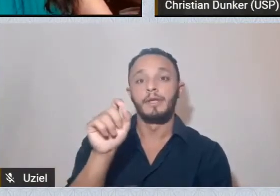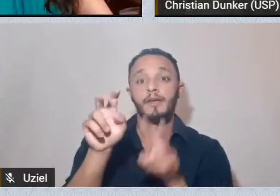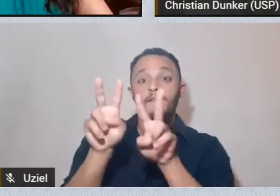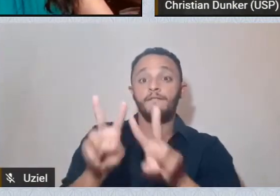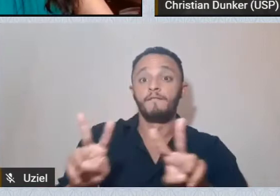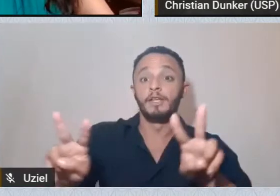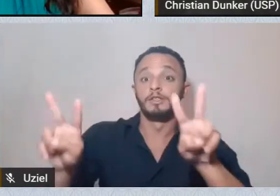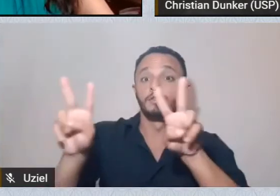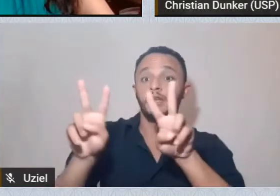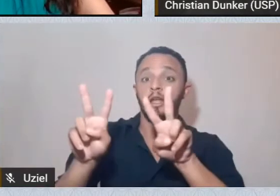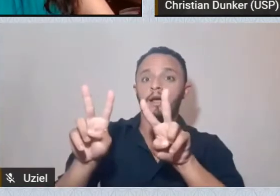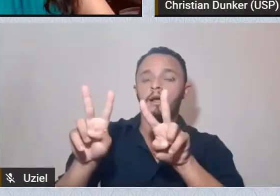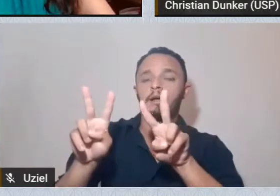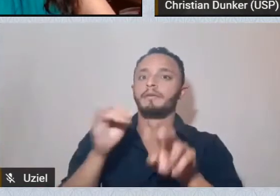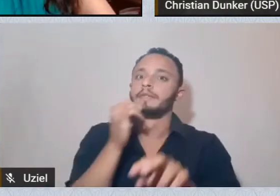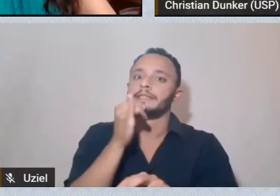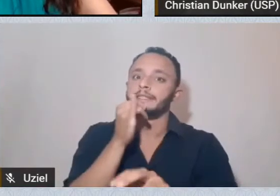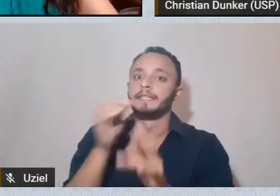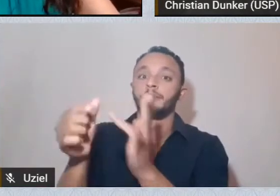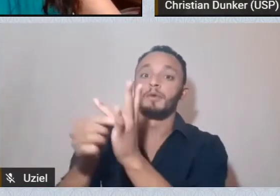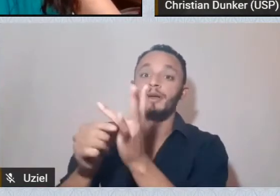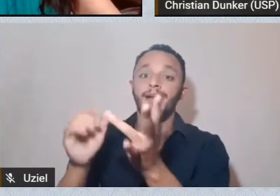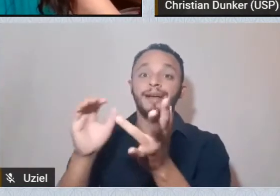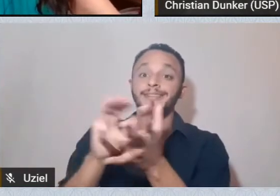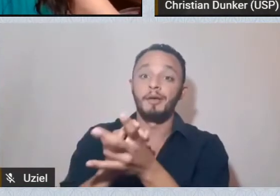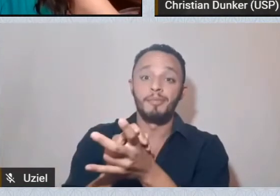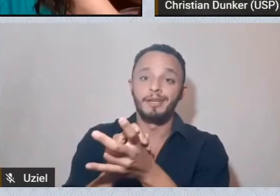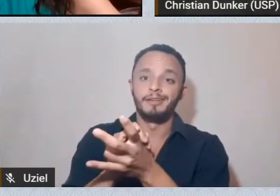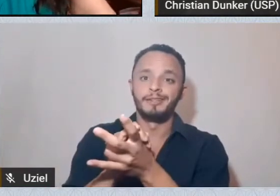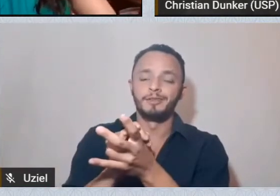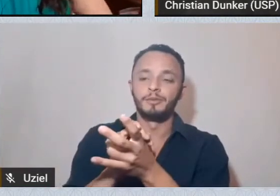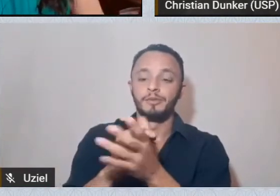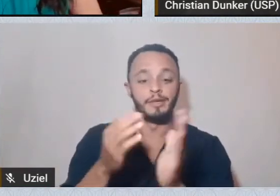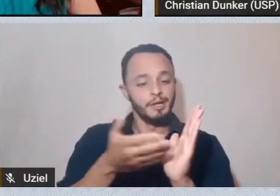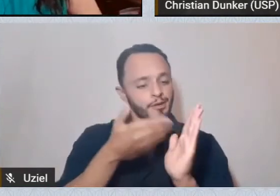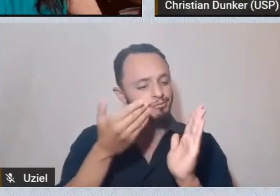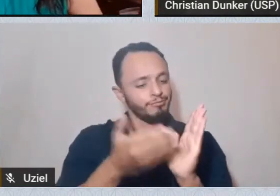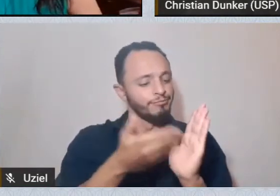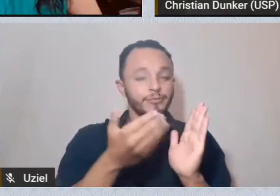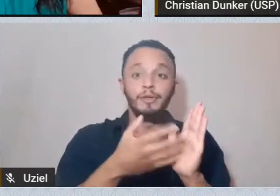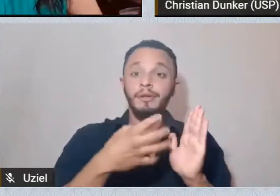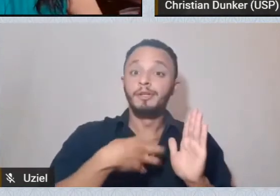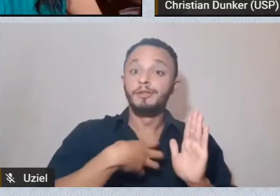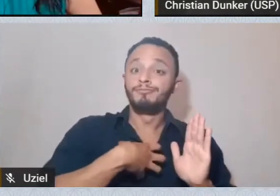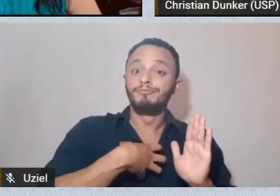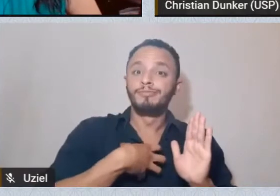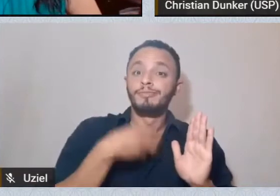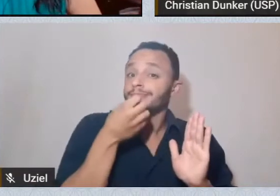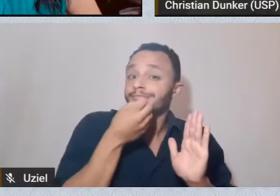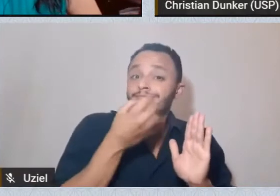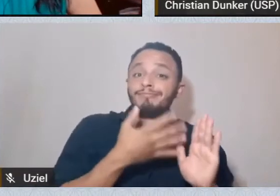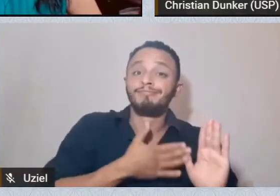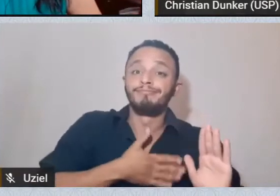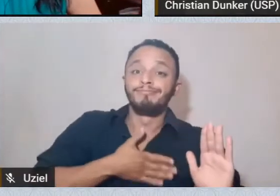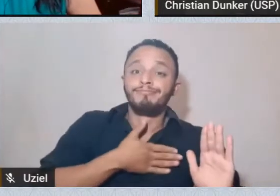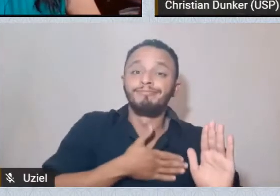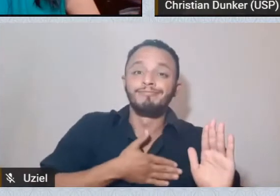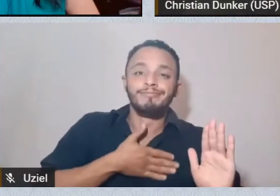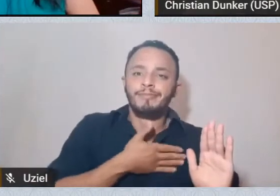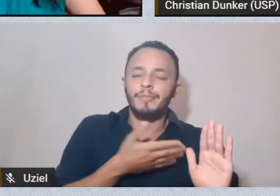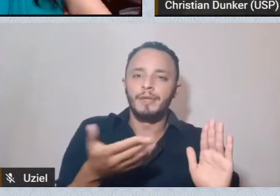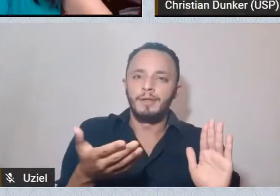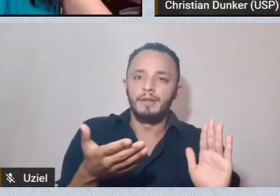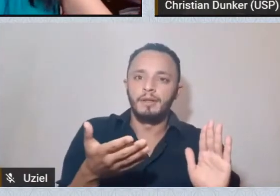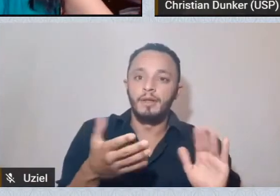de casamento, formatura da minha família. Isso me transformou. Não precisa ser um herói